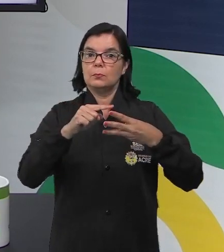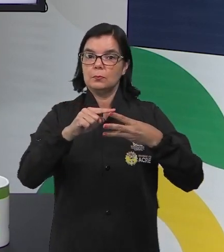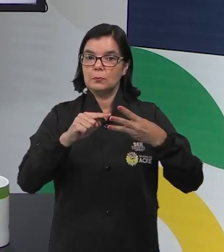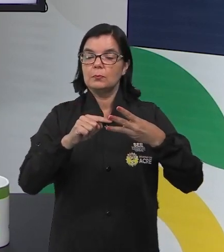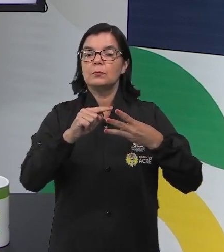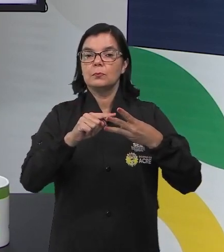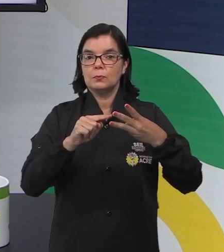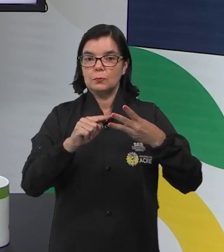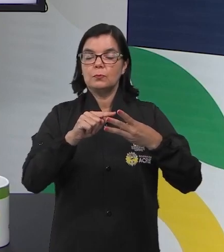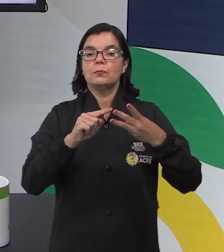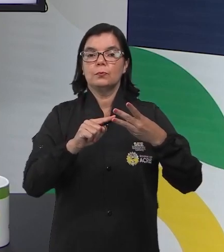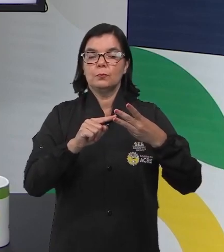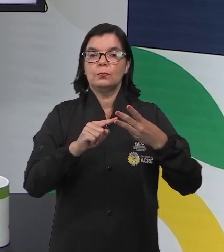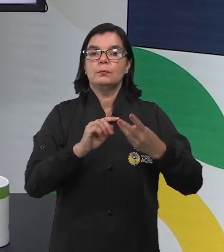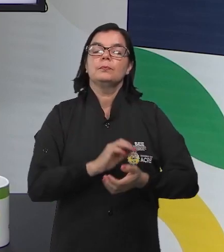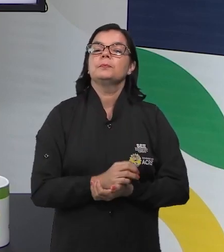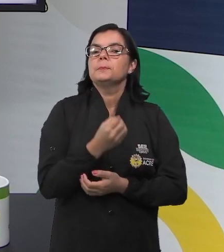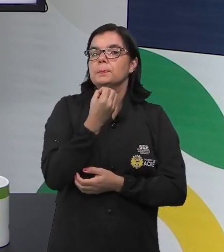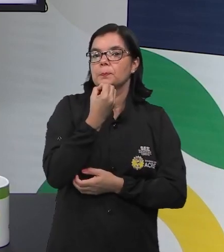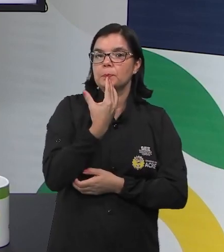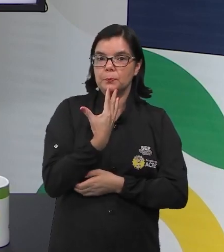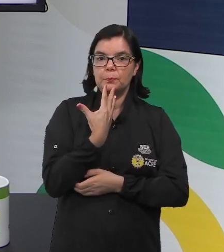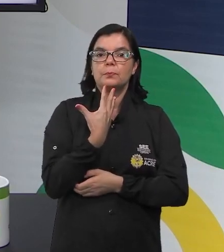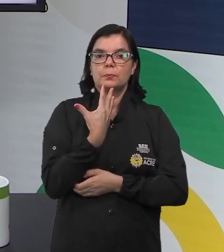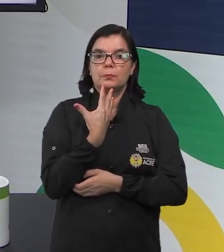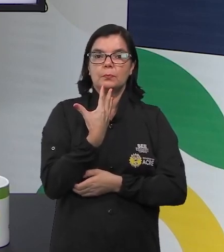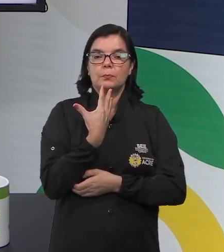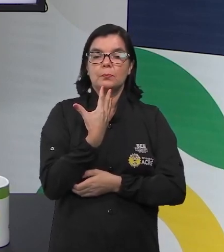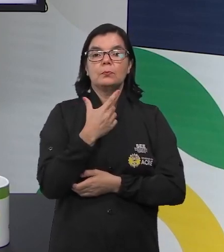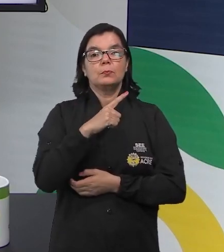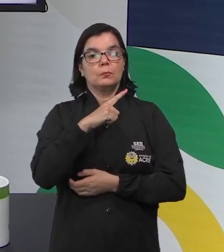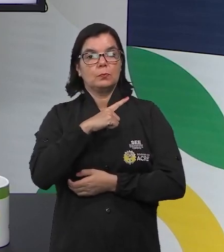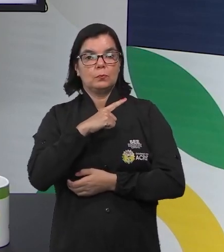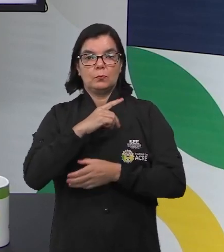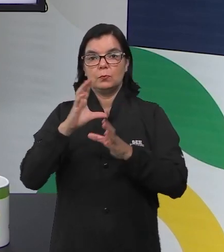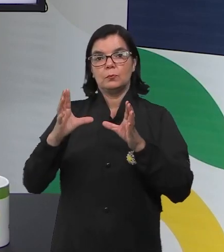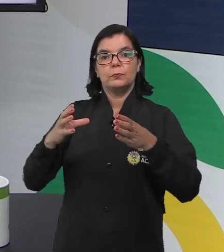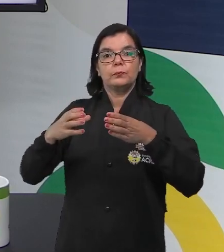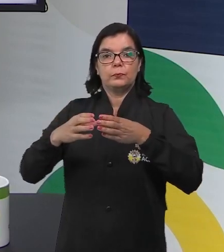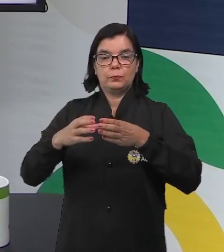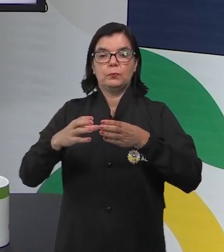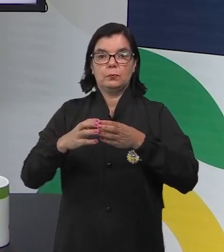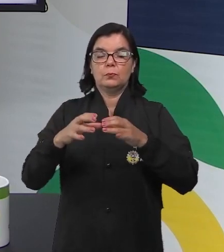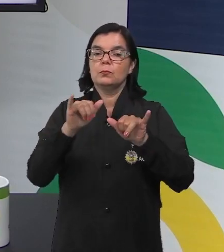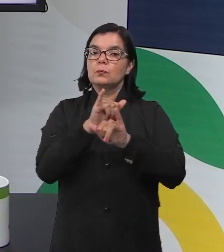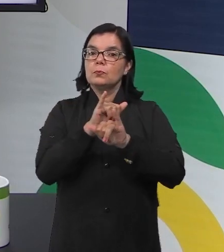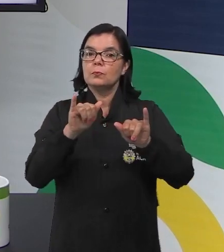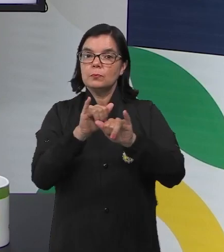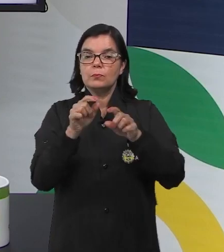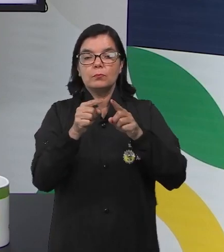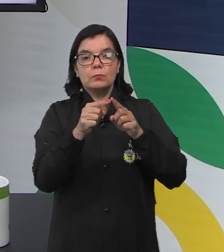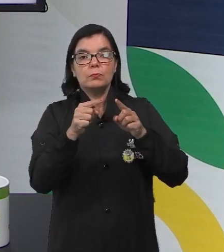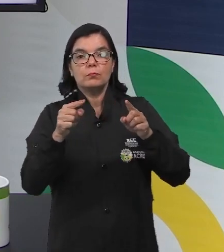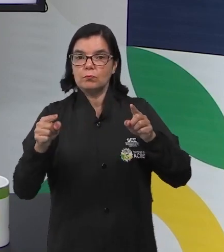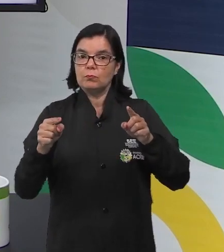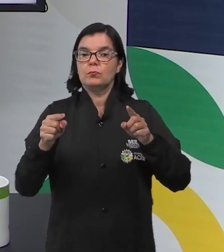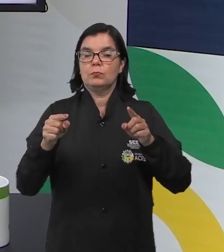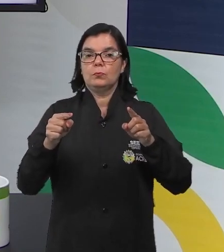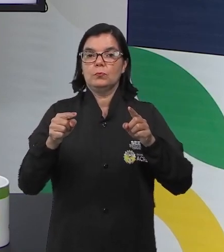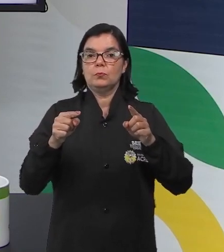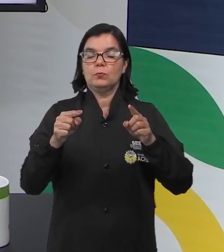sentido. Ela é boa quando nós temos um conjunto de dados simétricos, que eles não são